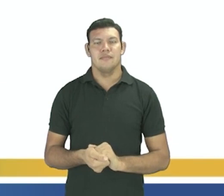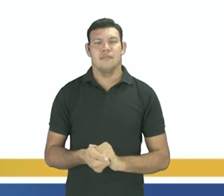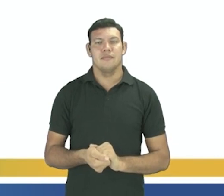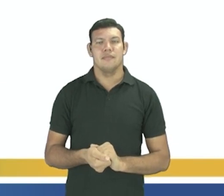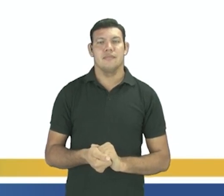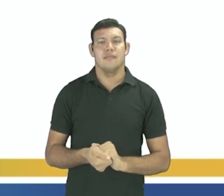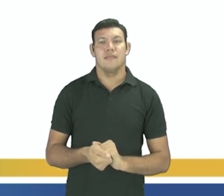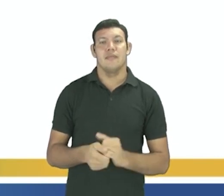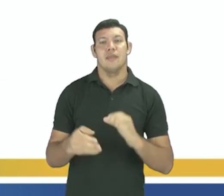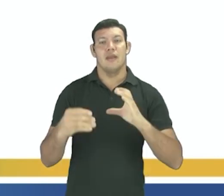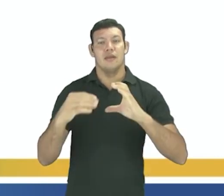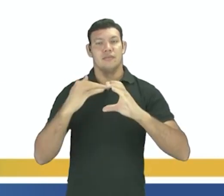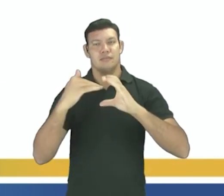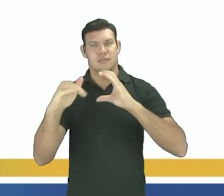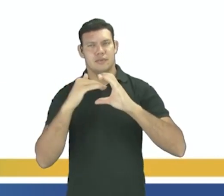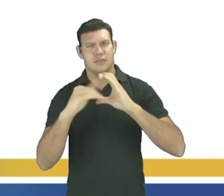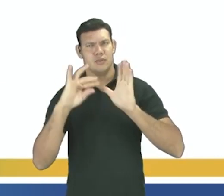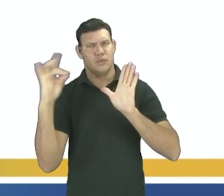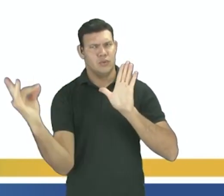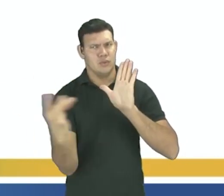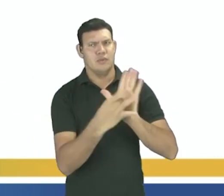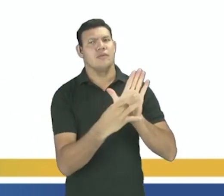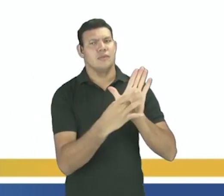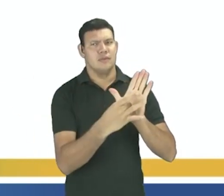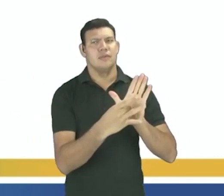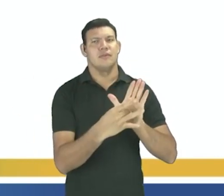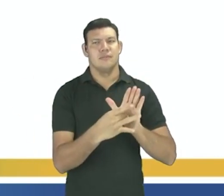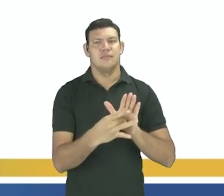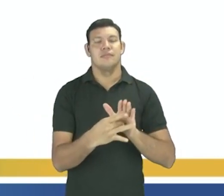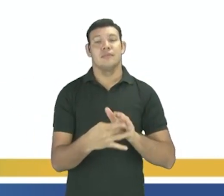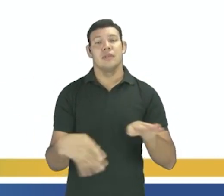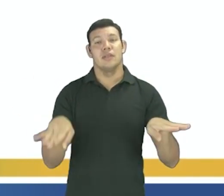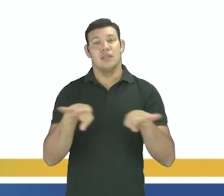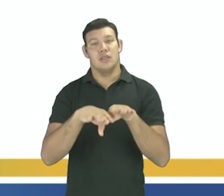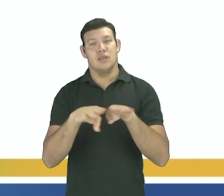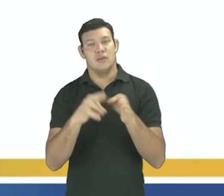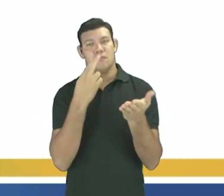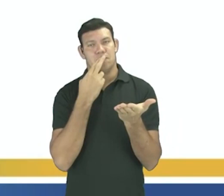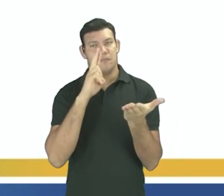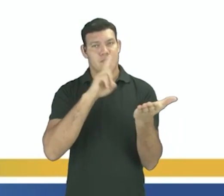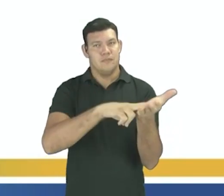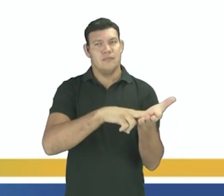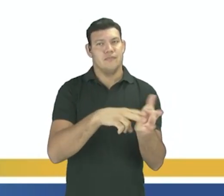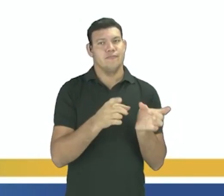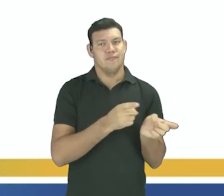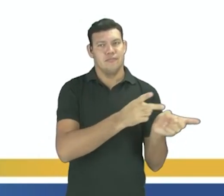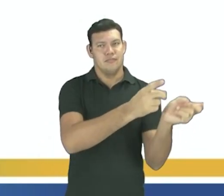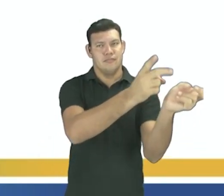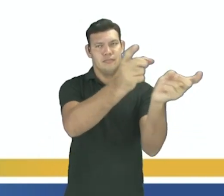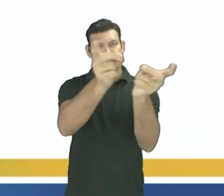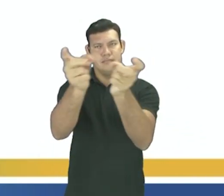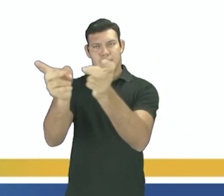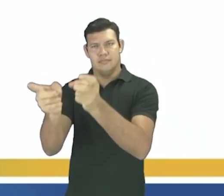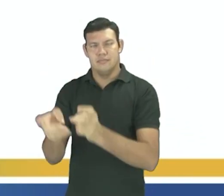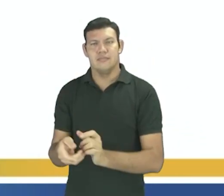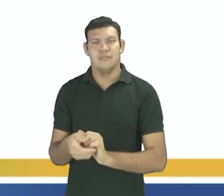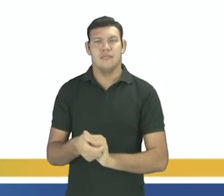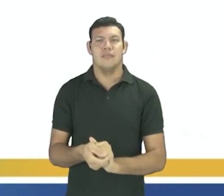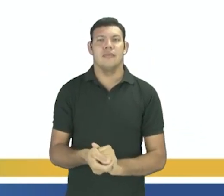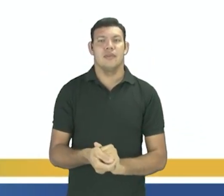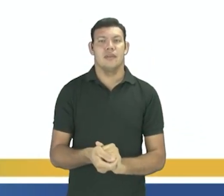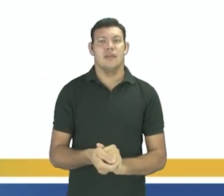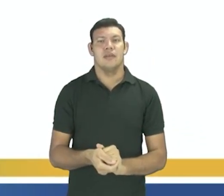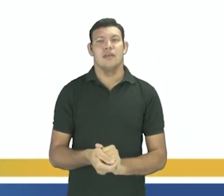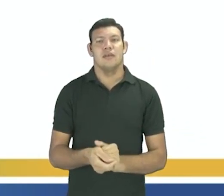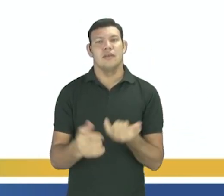e meios oficiais. A correspondência comercial, que também tem esse caráter, né, de lidar